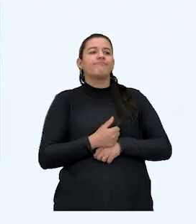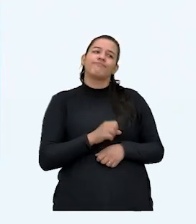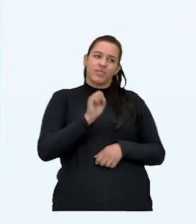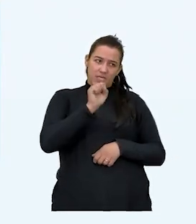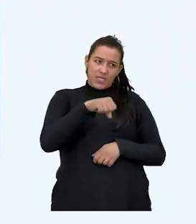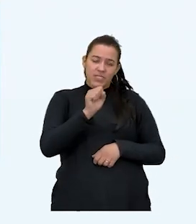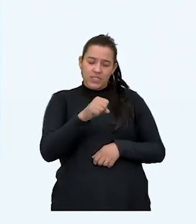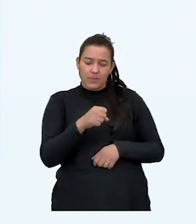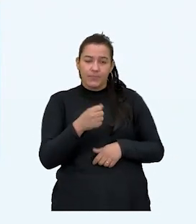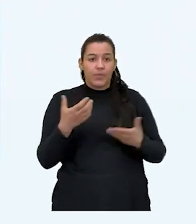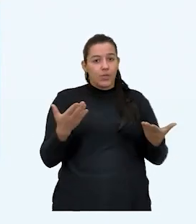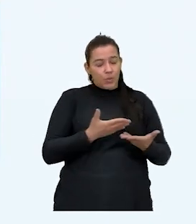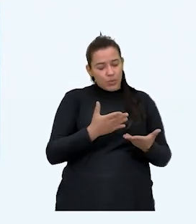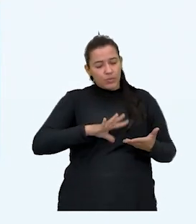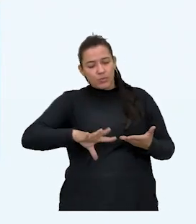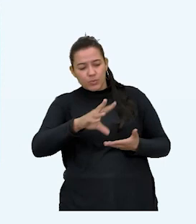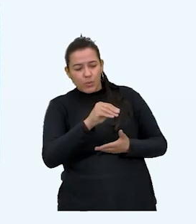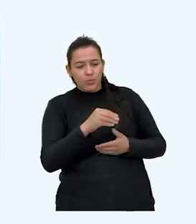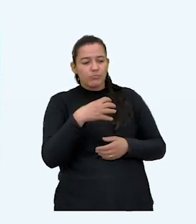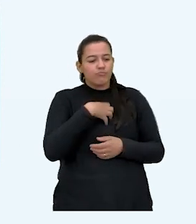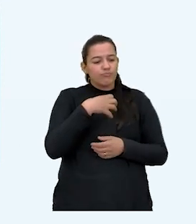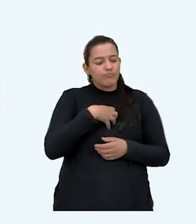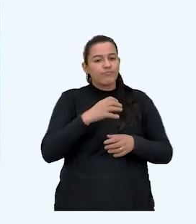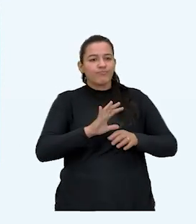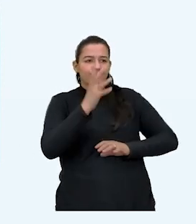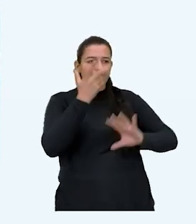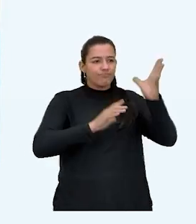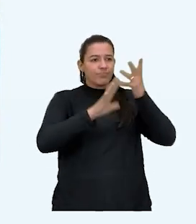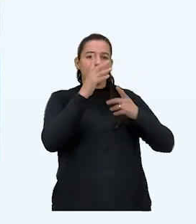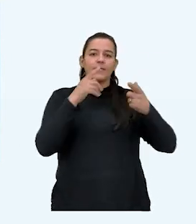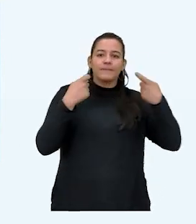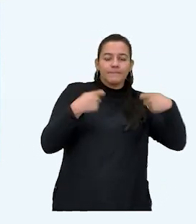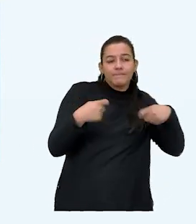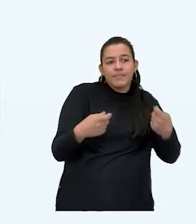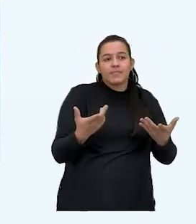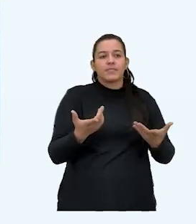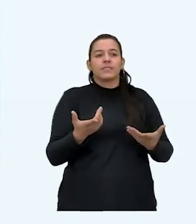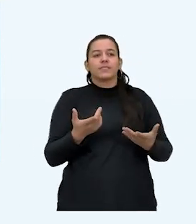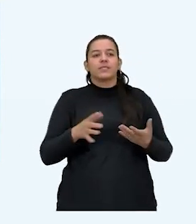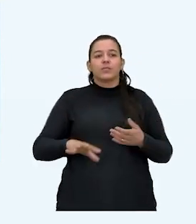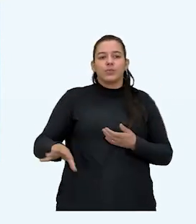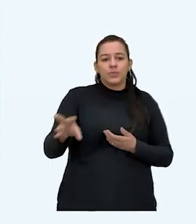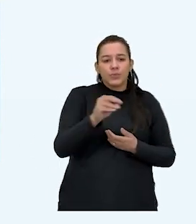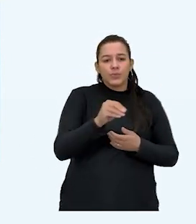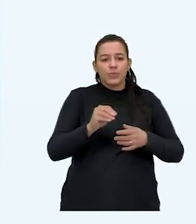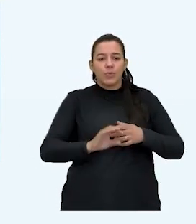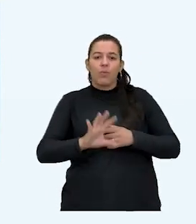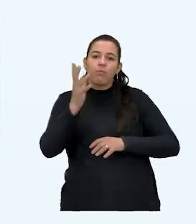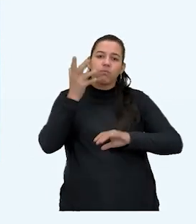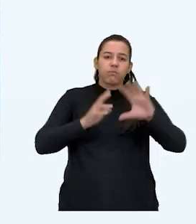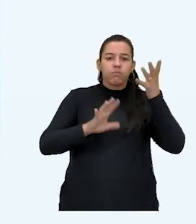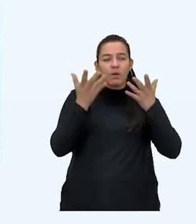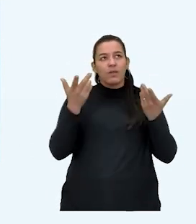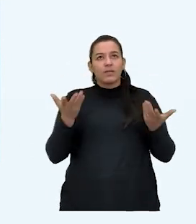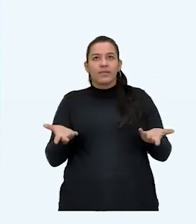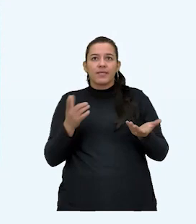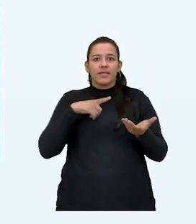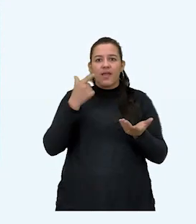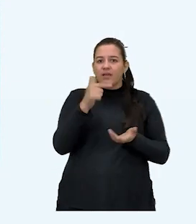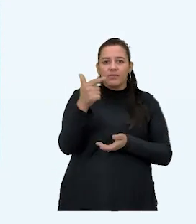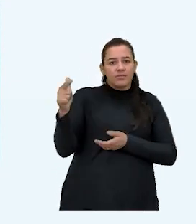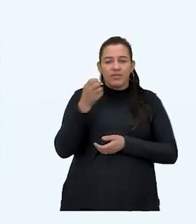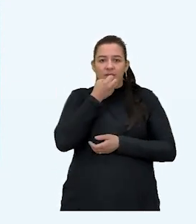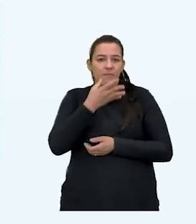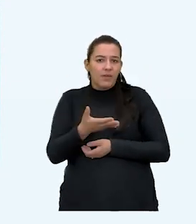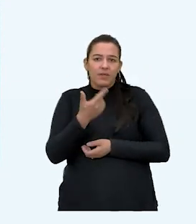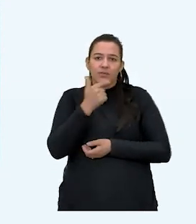sim. Um novo comportamento ele surge de necessidade, surge de alguma questão que não está bem para